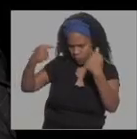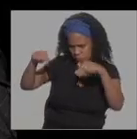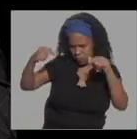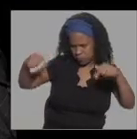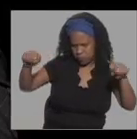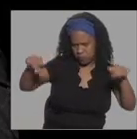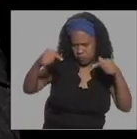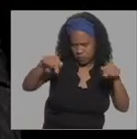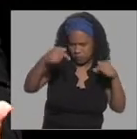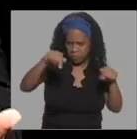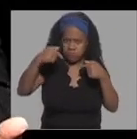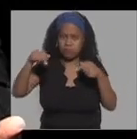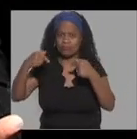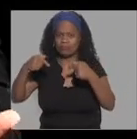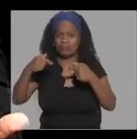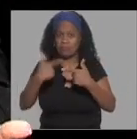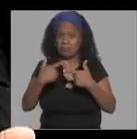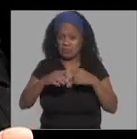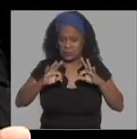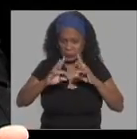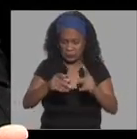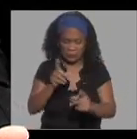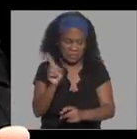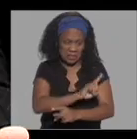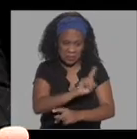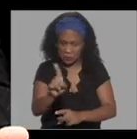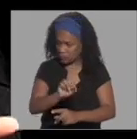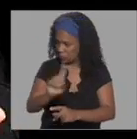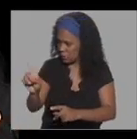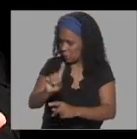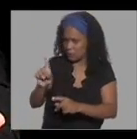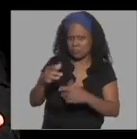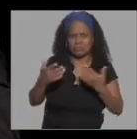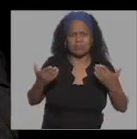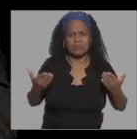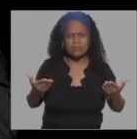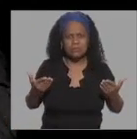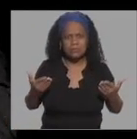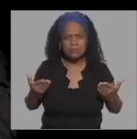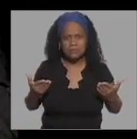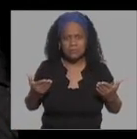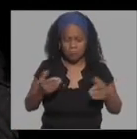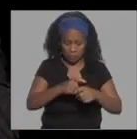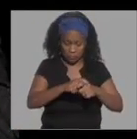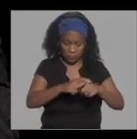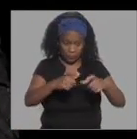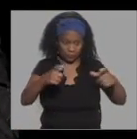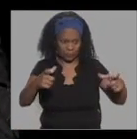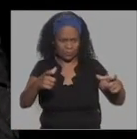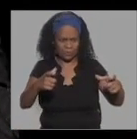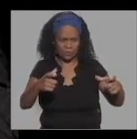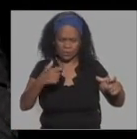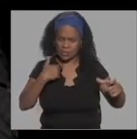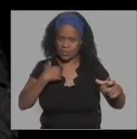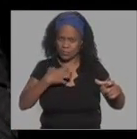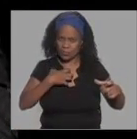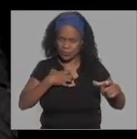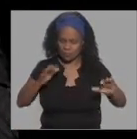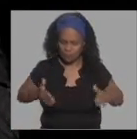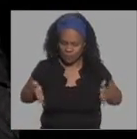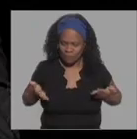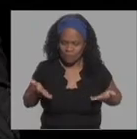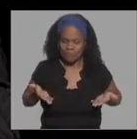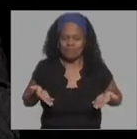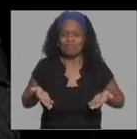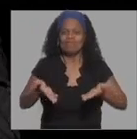esse impedimento essa negação de tudo que merecemos esse grande obstáculo me motiva cada vez mais